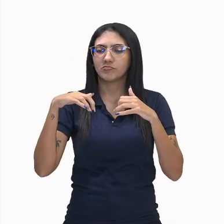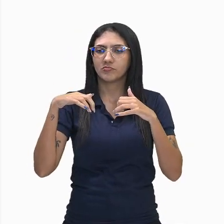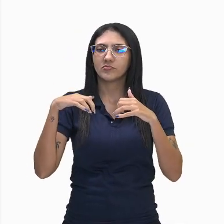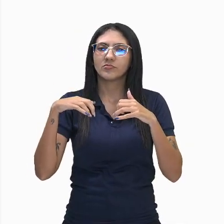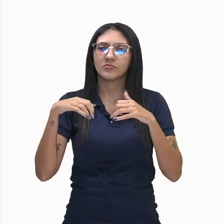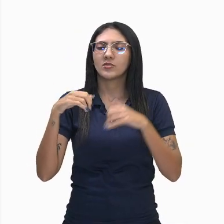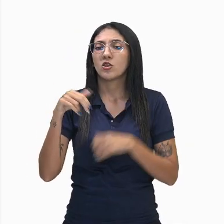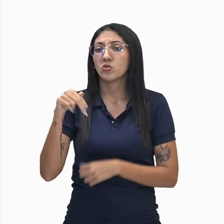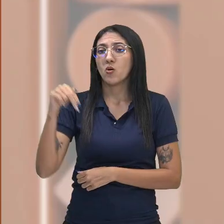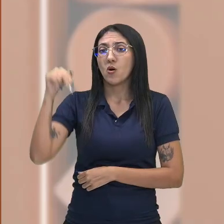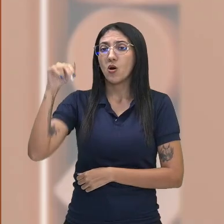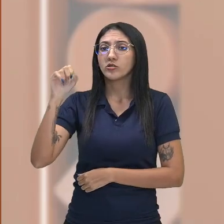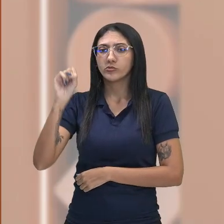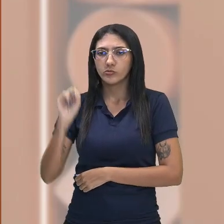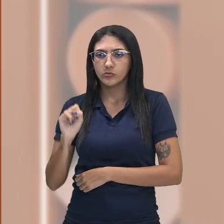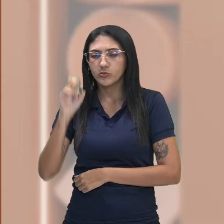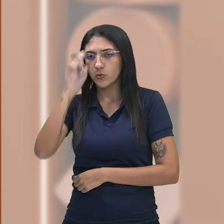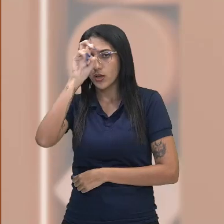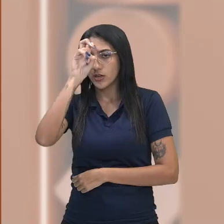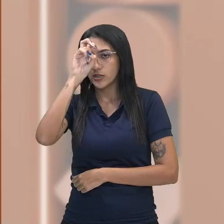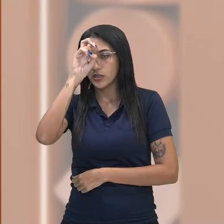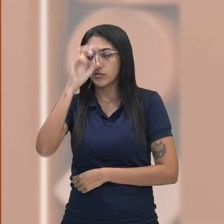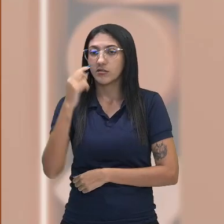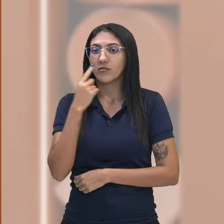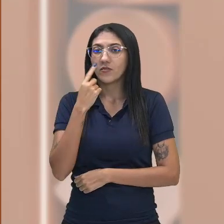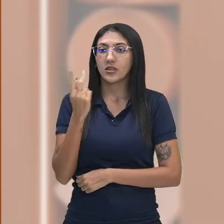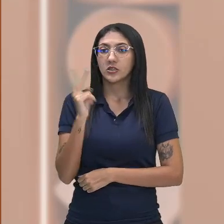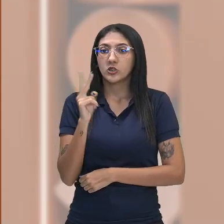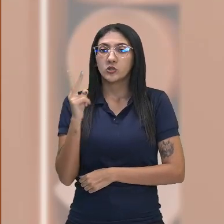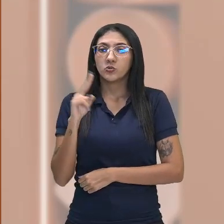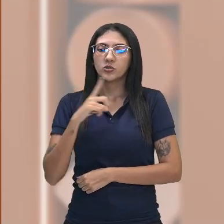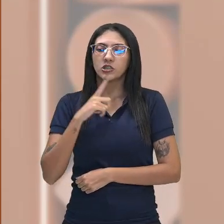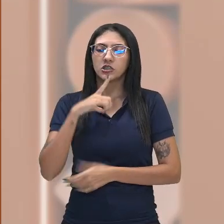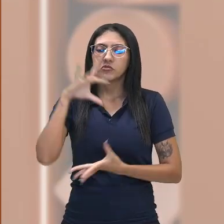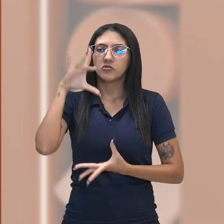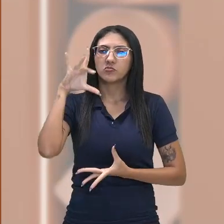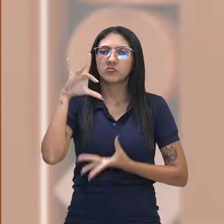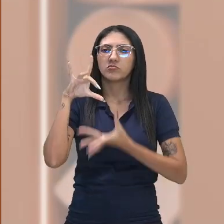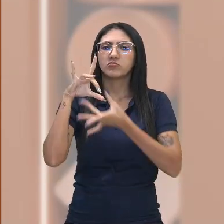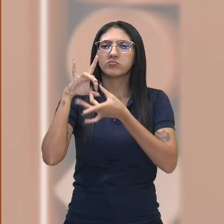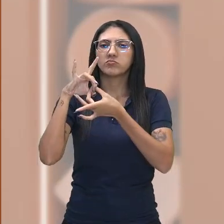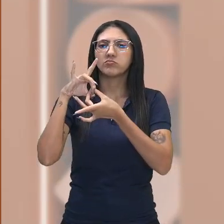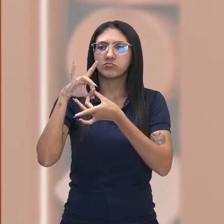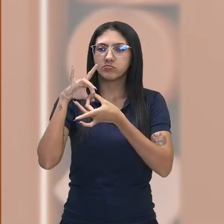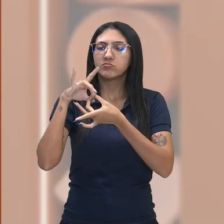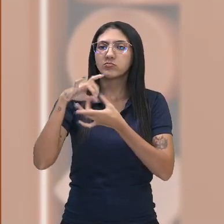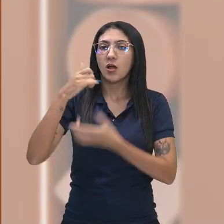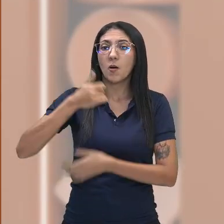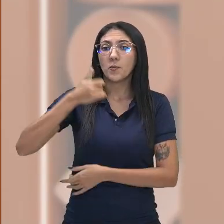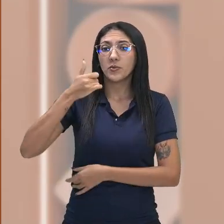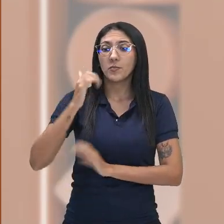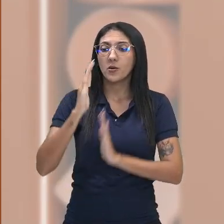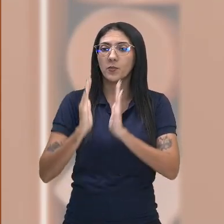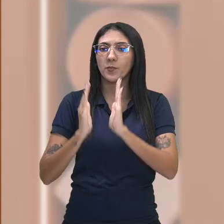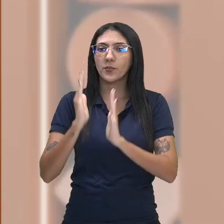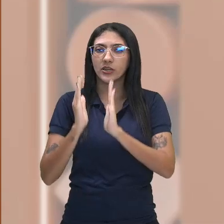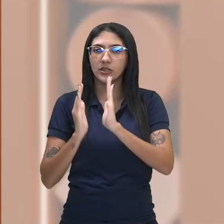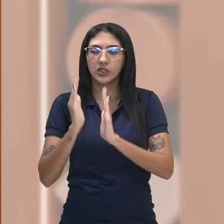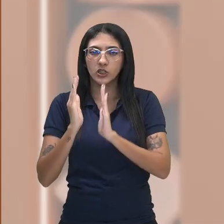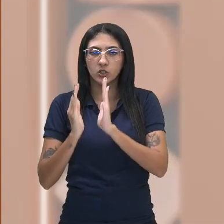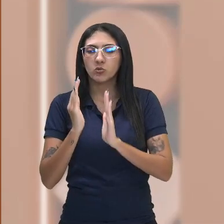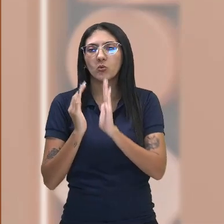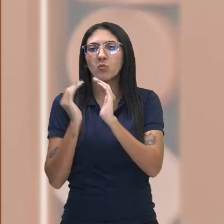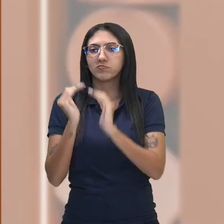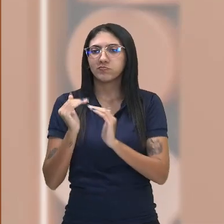depois de um certo período, as coroas do Alto e Baixo Egito foram juntadas, dando formação ao primeiro período dinástico